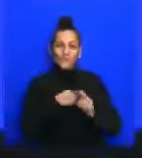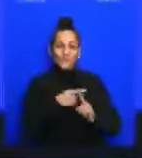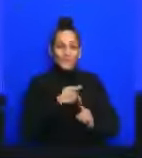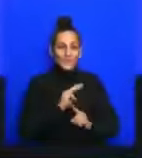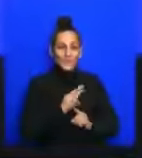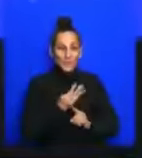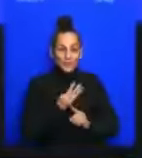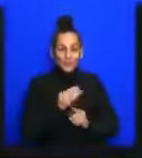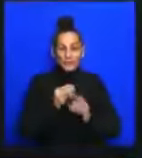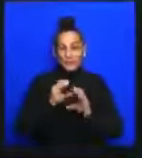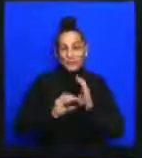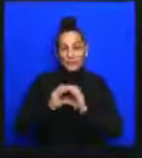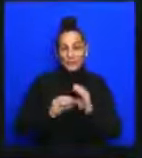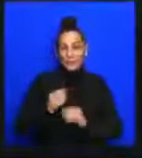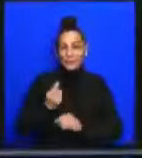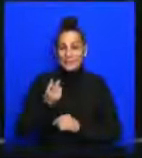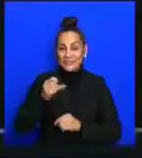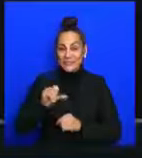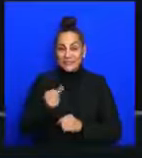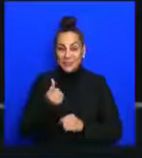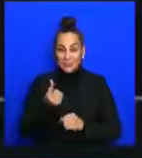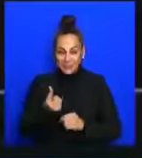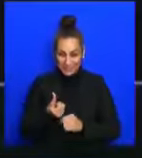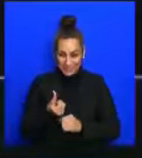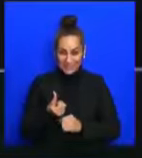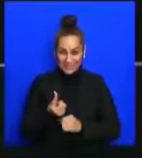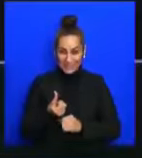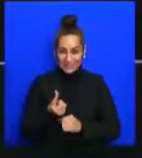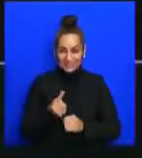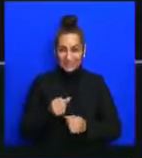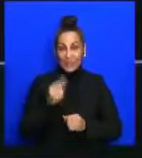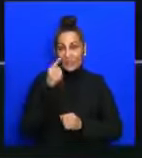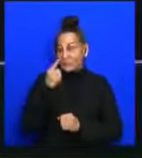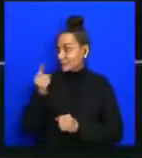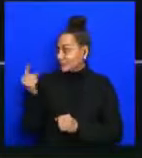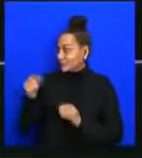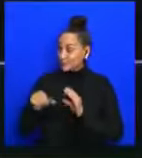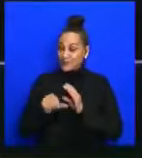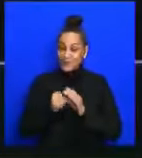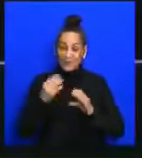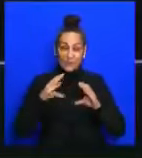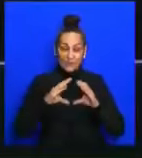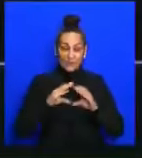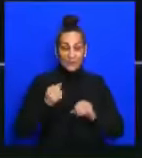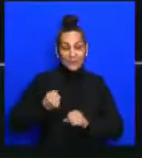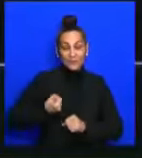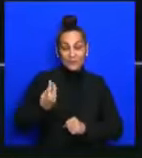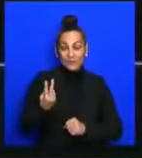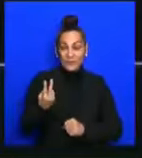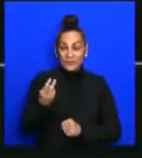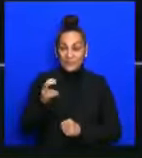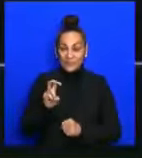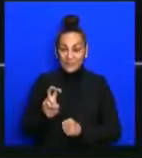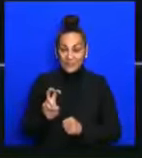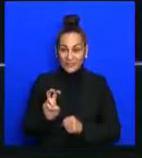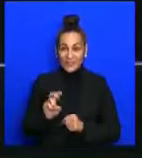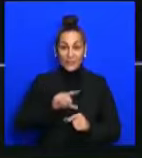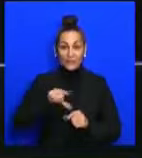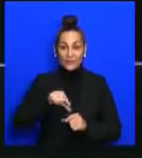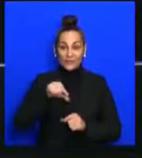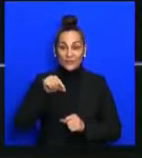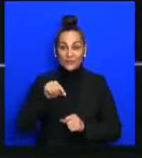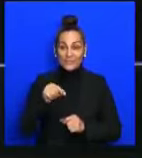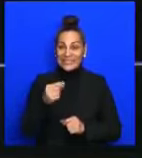da Mais Milionária, concurso 196. Primeira bola sorteada, 25, número 25. Deste